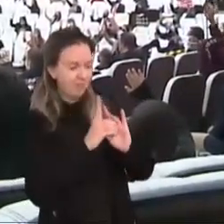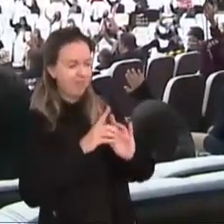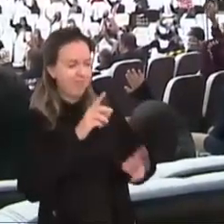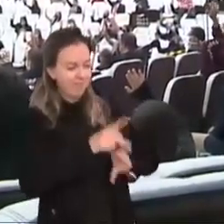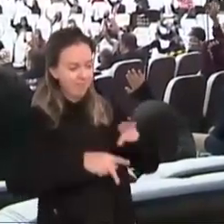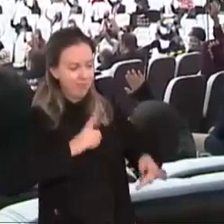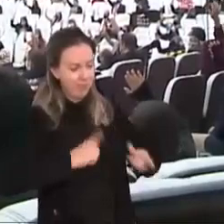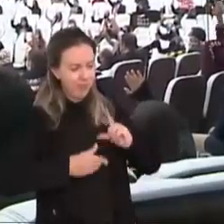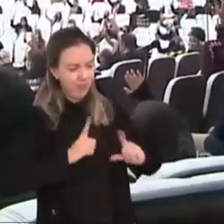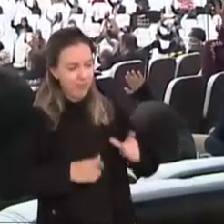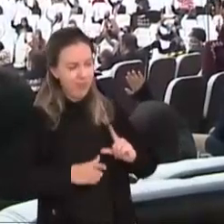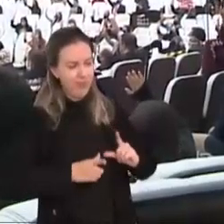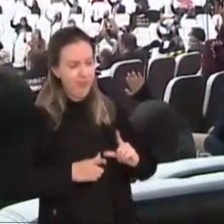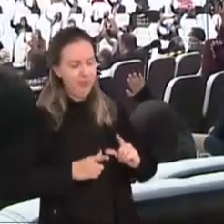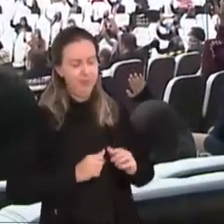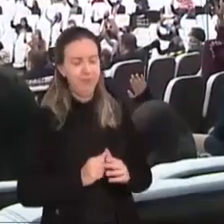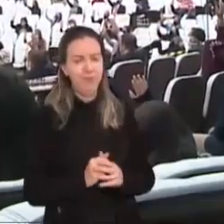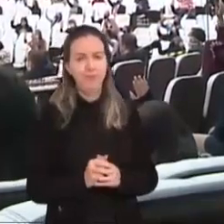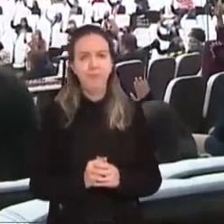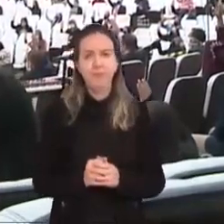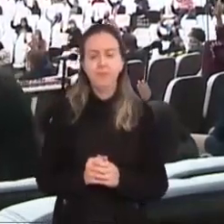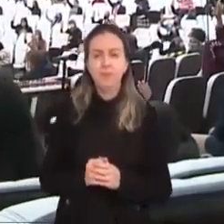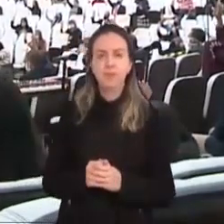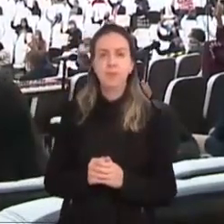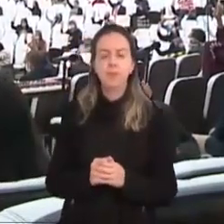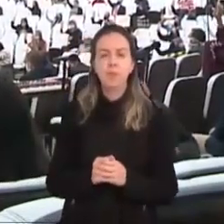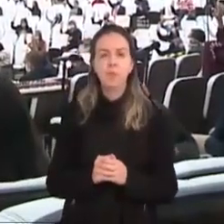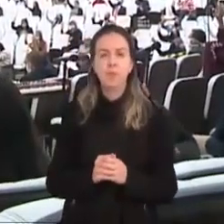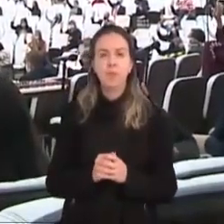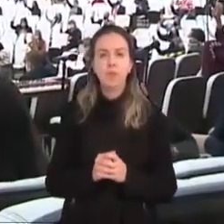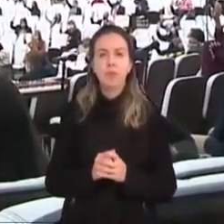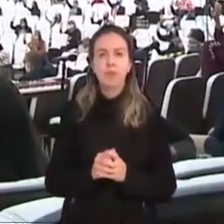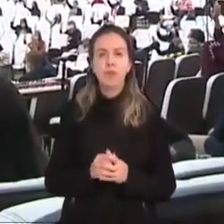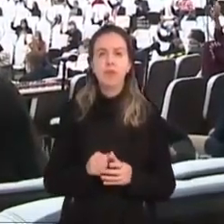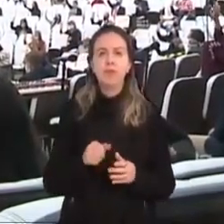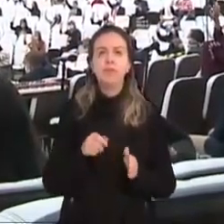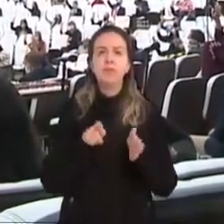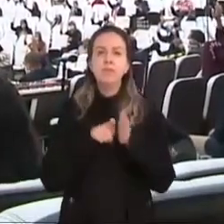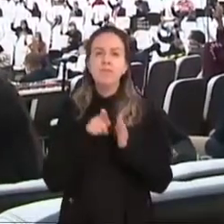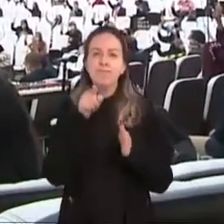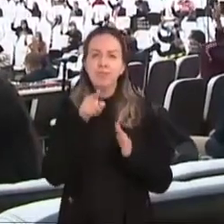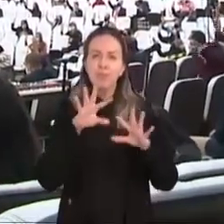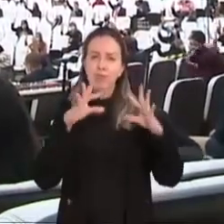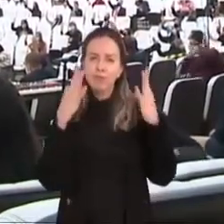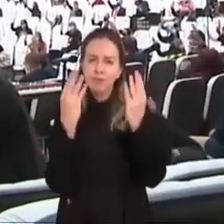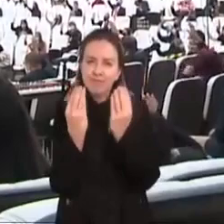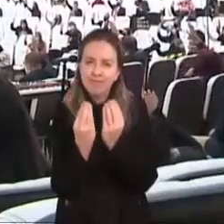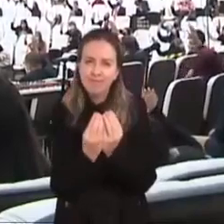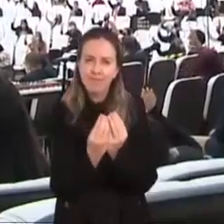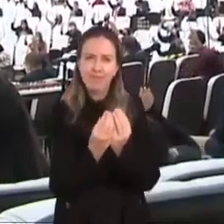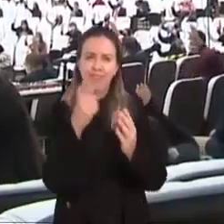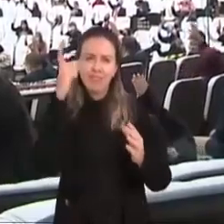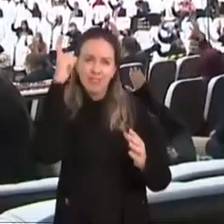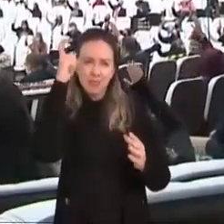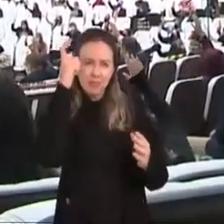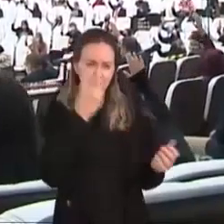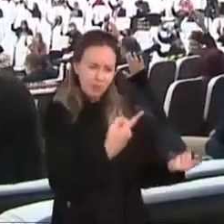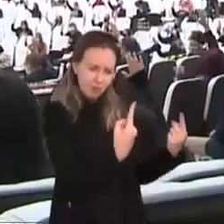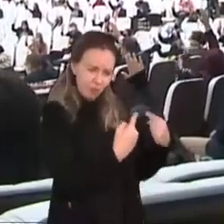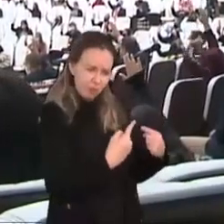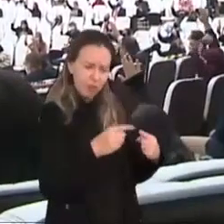o diabo não conseguirá tocar na tua casa, porque antes do ataque Deus te